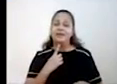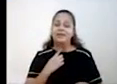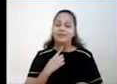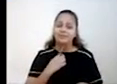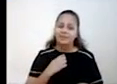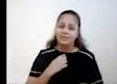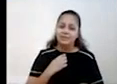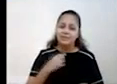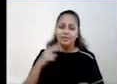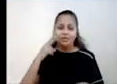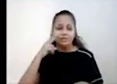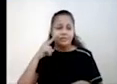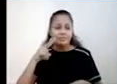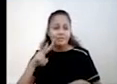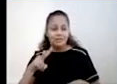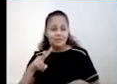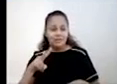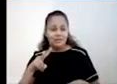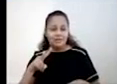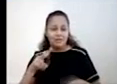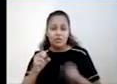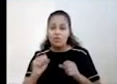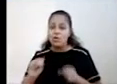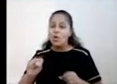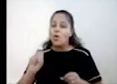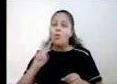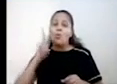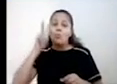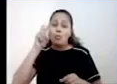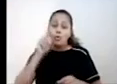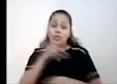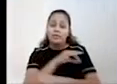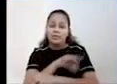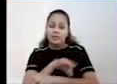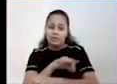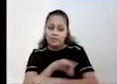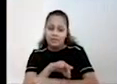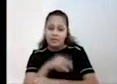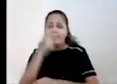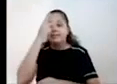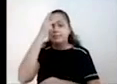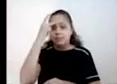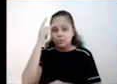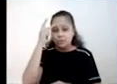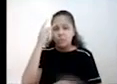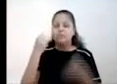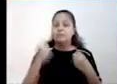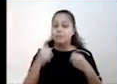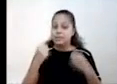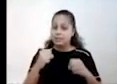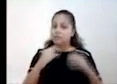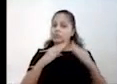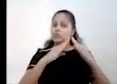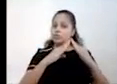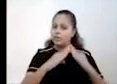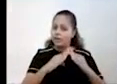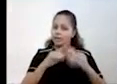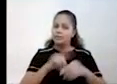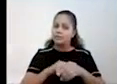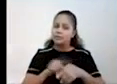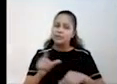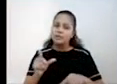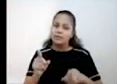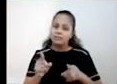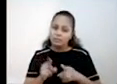dar visibilidade ao seu poder por meio da arquitetura. Pessoas também precisam de habitações temporárias